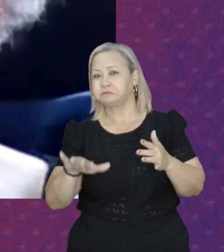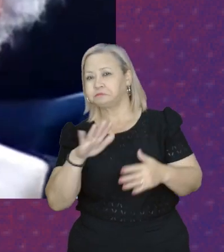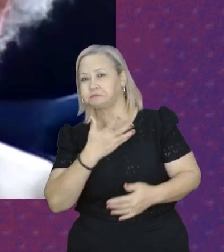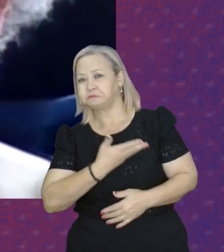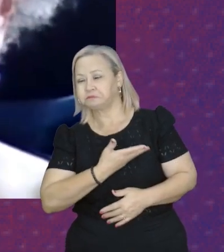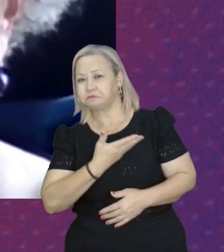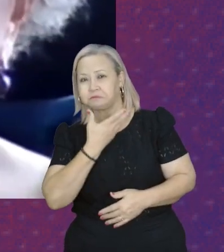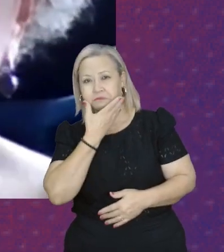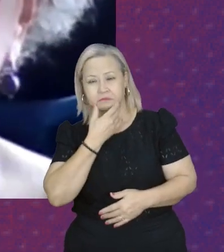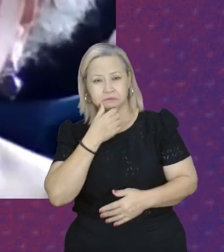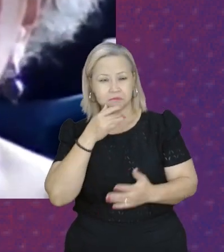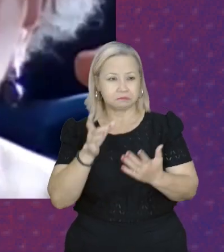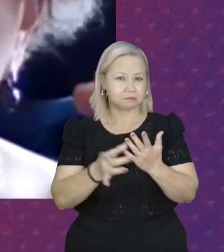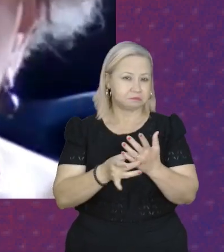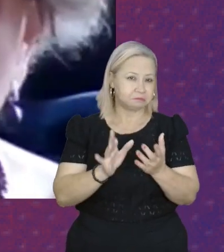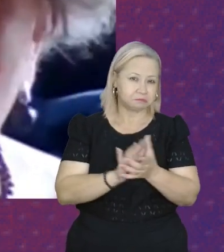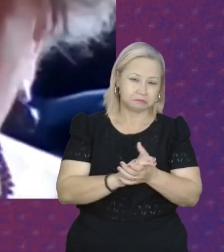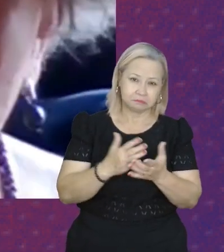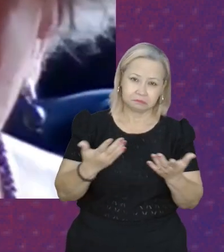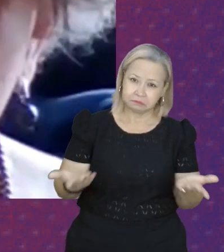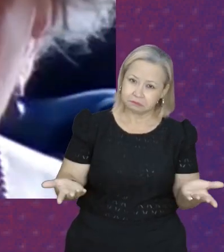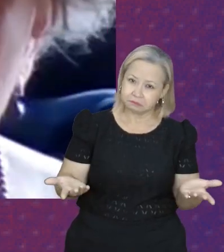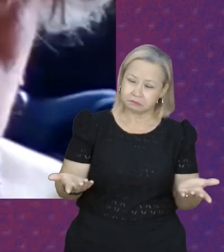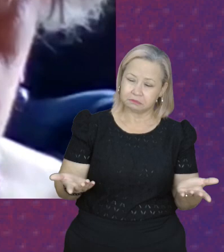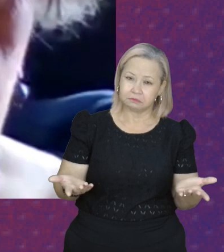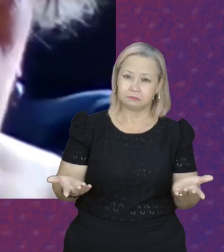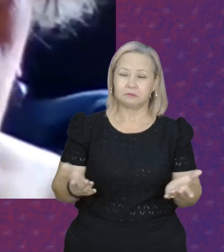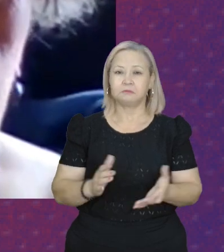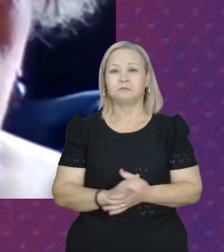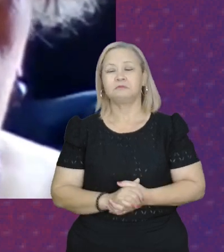companheiros, entre casal.